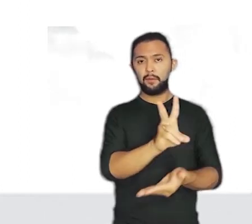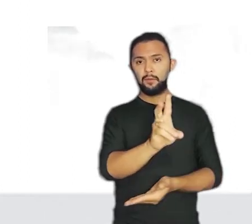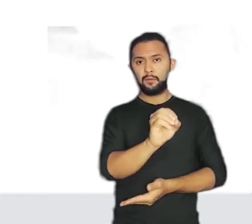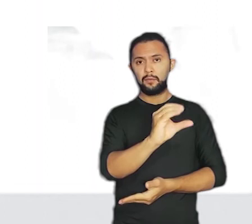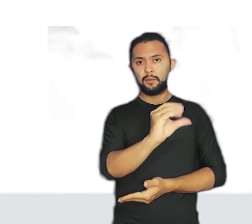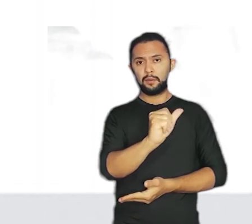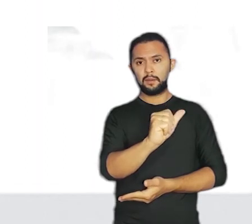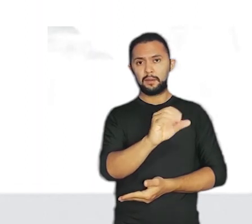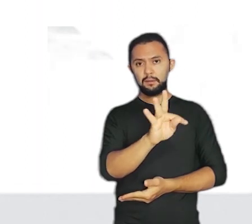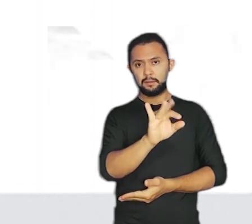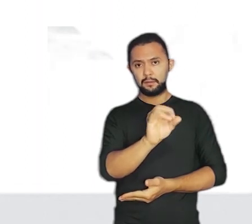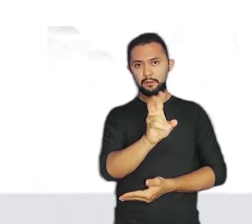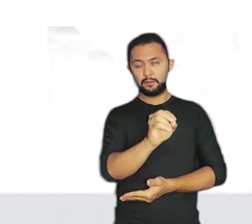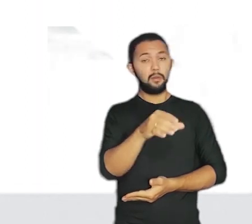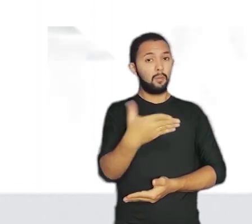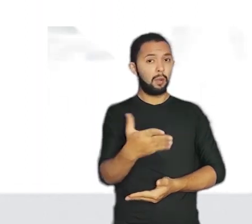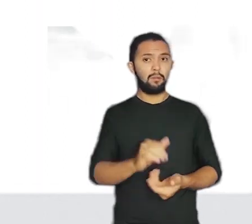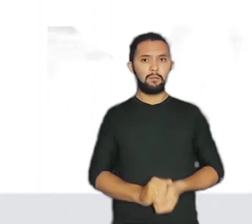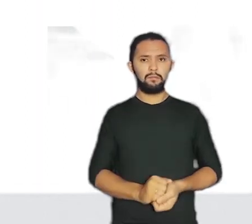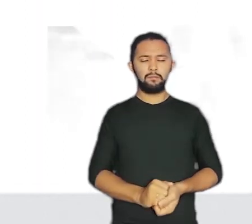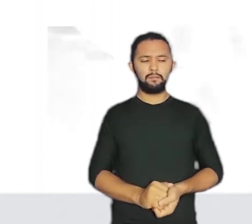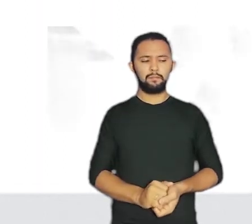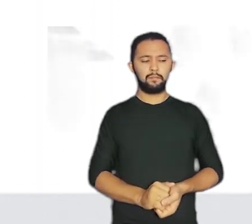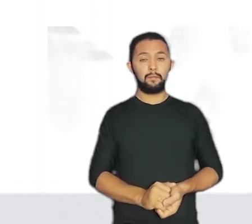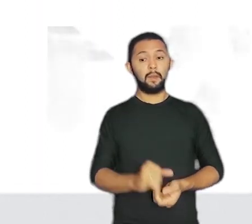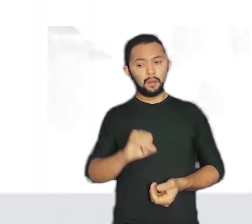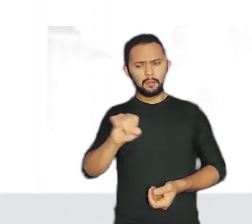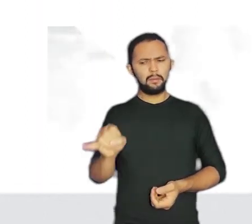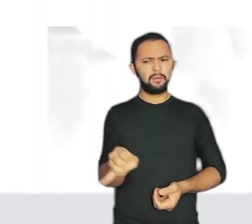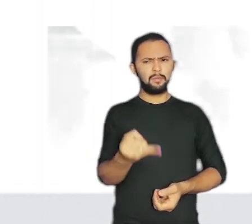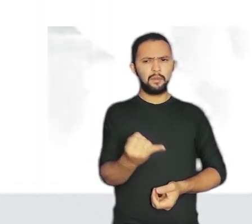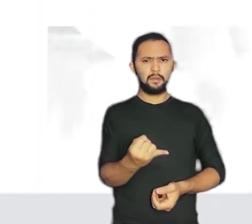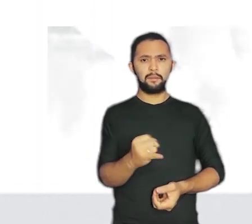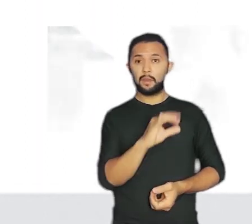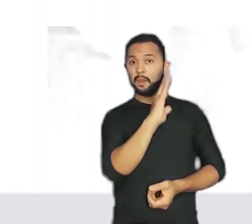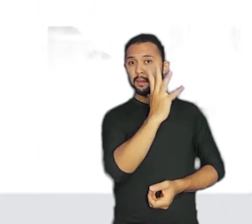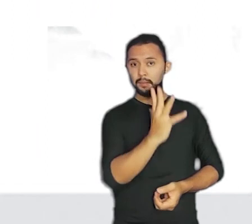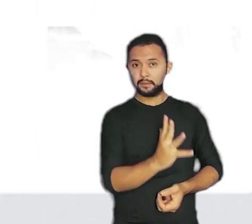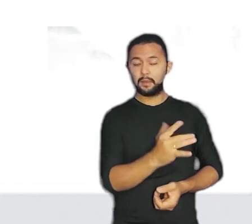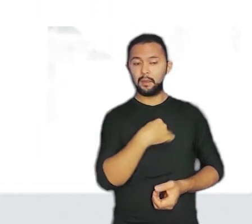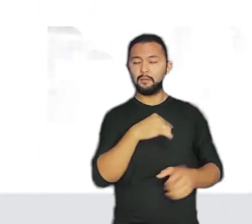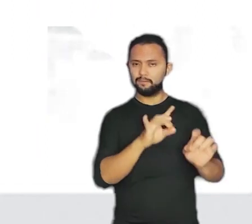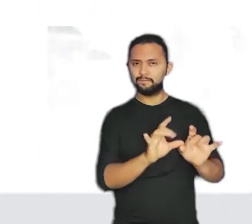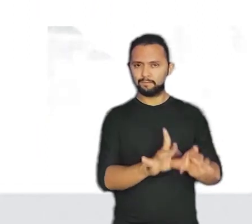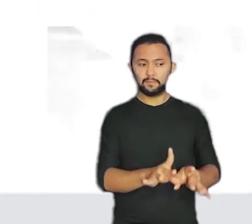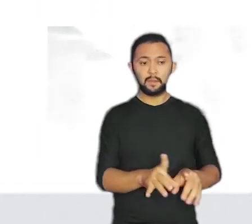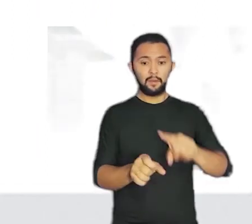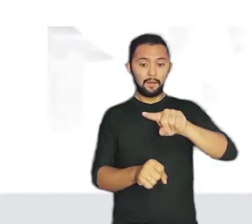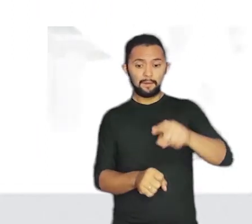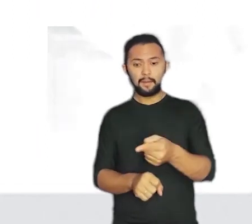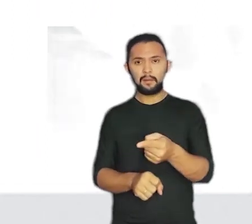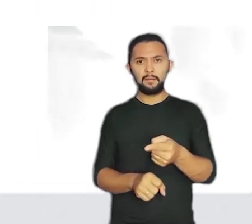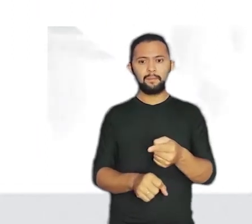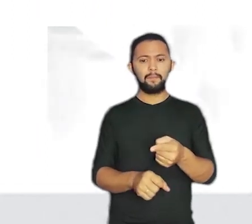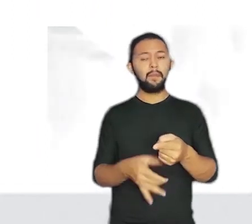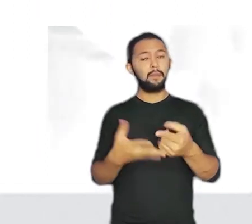separar o vocativo. Vamos ver aí. Aproveitem a promoção. Estou vendendo, gente. E aqui eu tenho uma vírgula. Quero saber aí se é